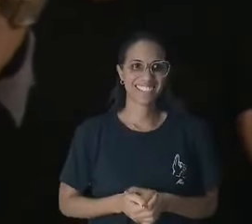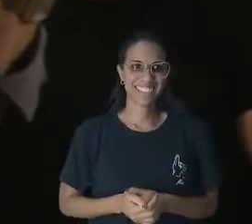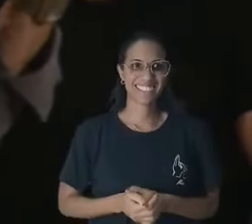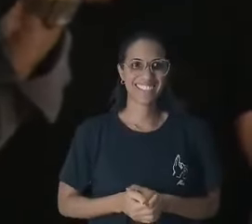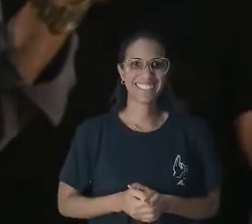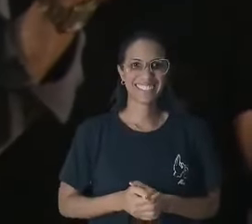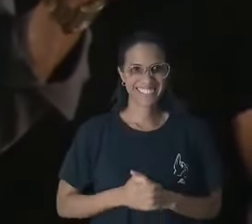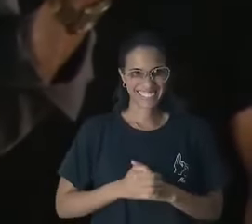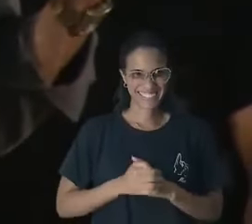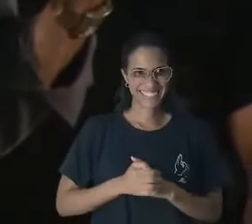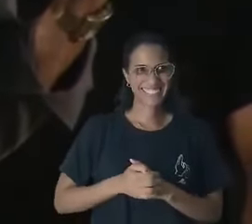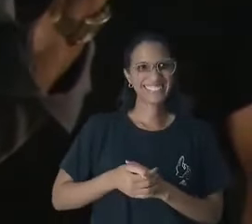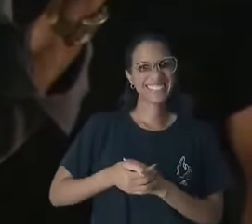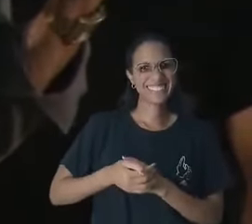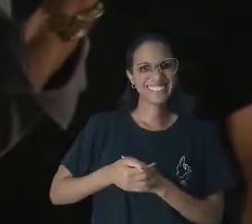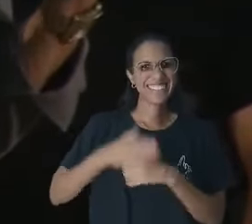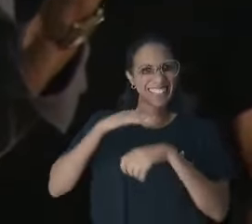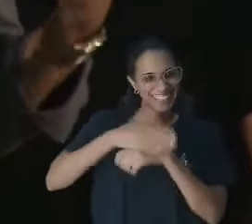noite passada,